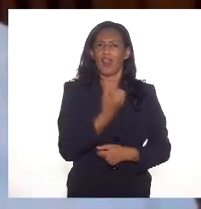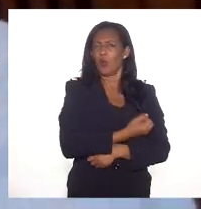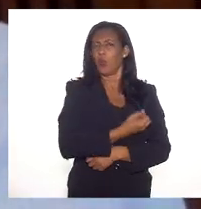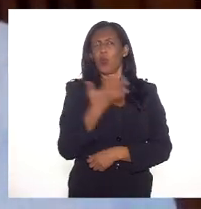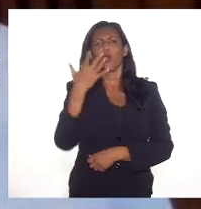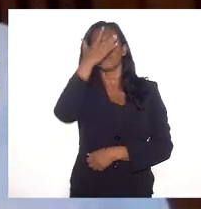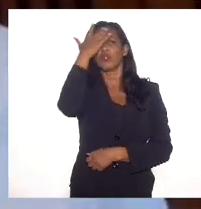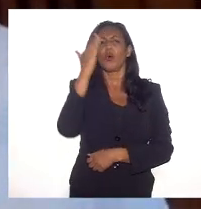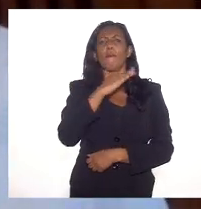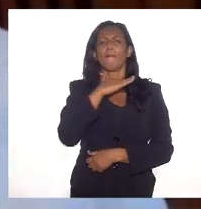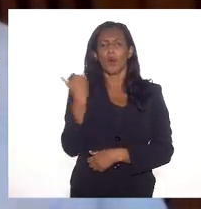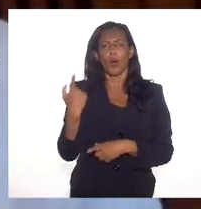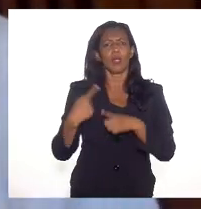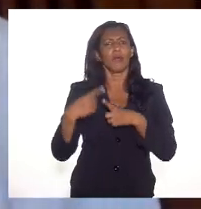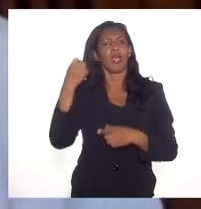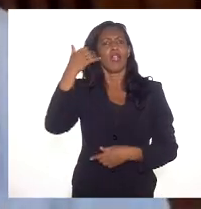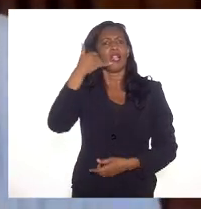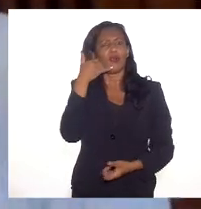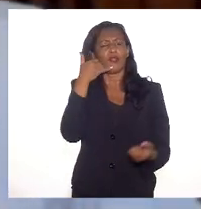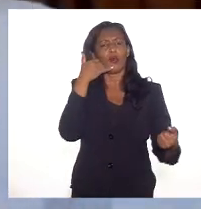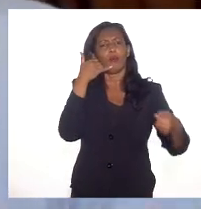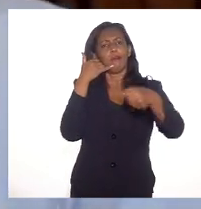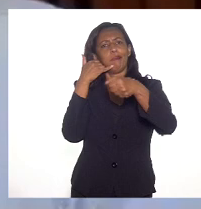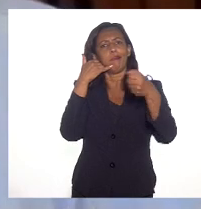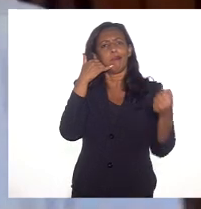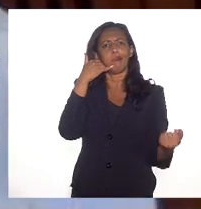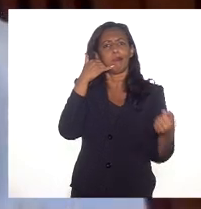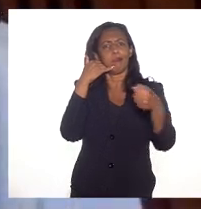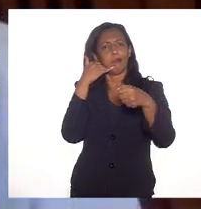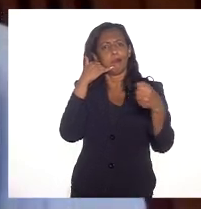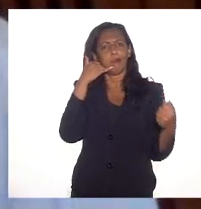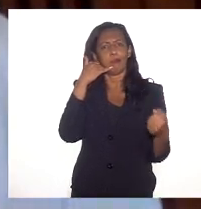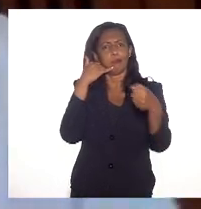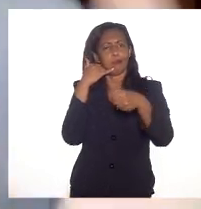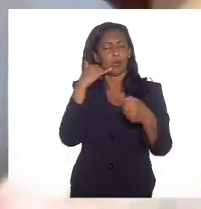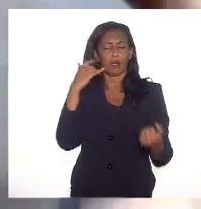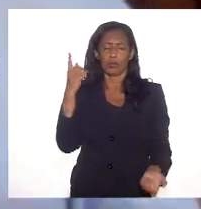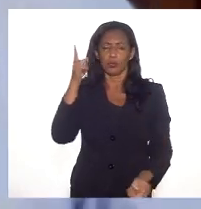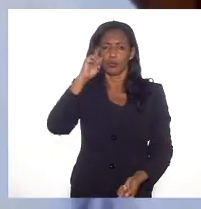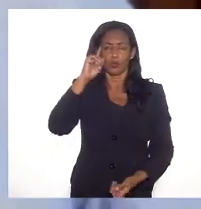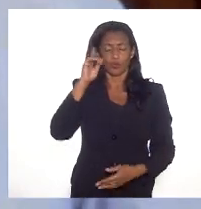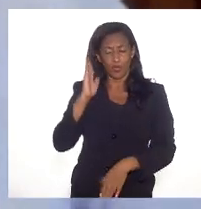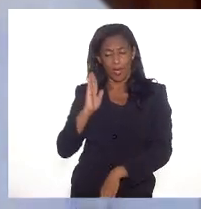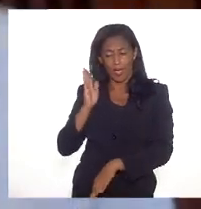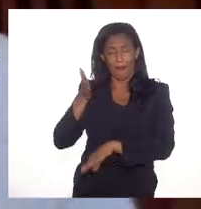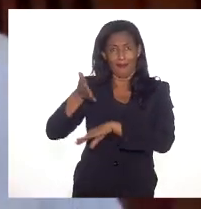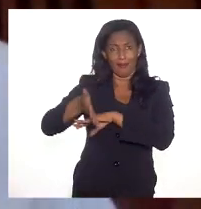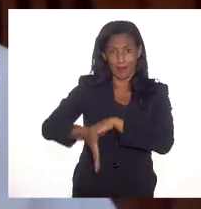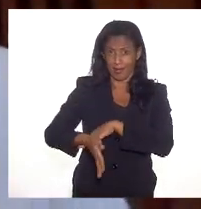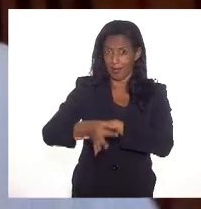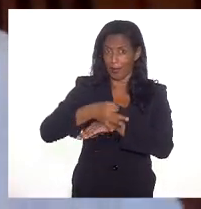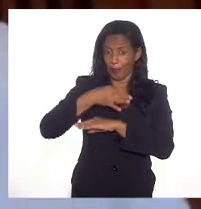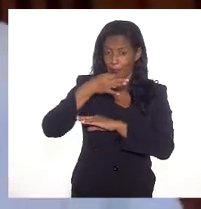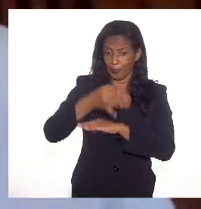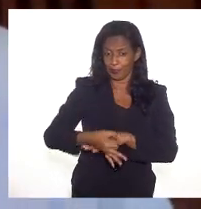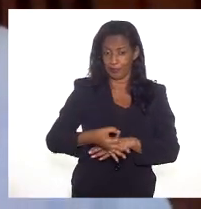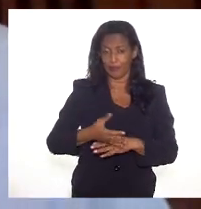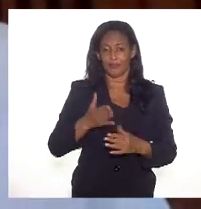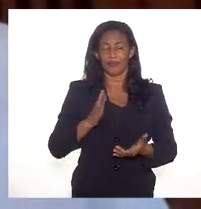pessoas que morrem com o uso de celular dirigindo. Então, eu acabei, peço desculpas, eu entrei no mérito ao dar